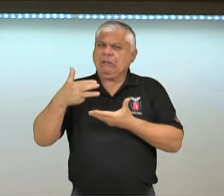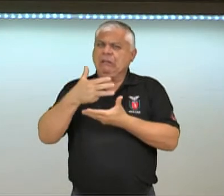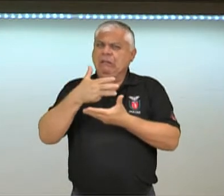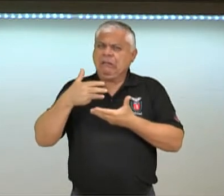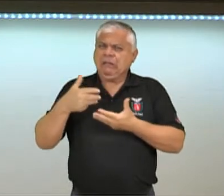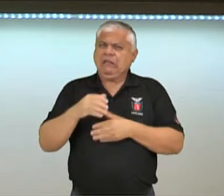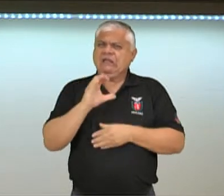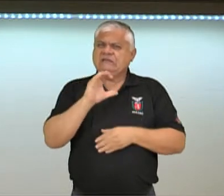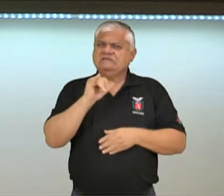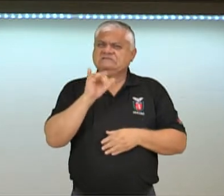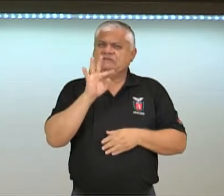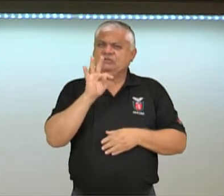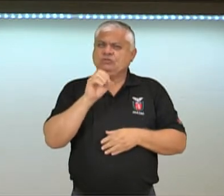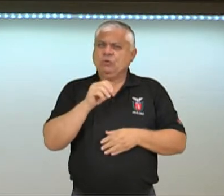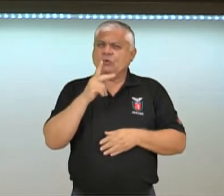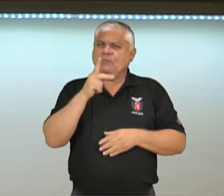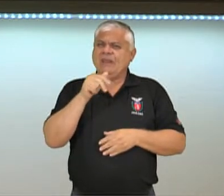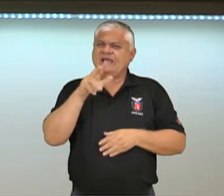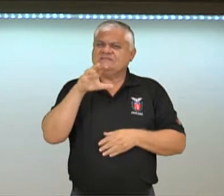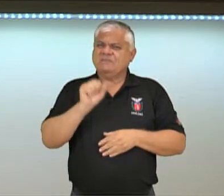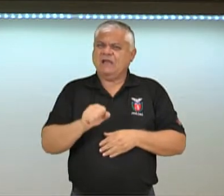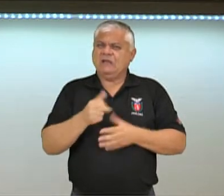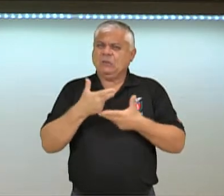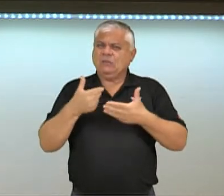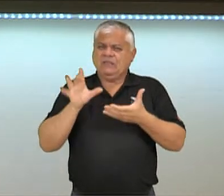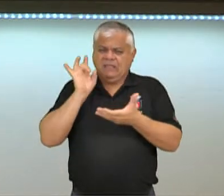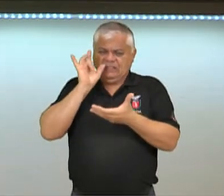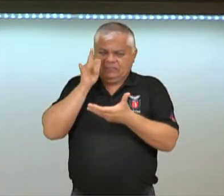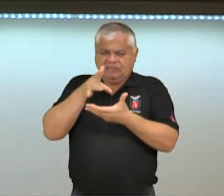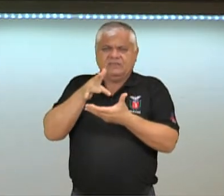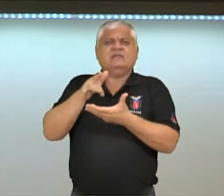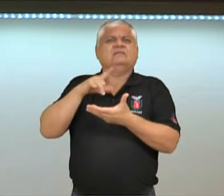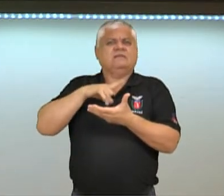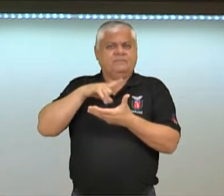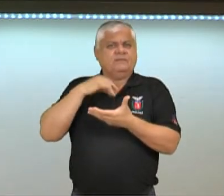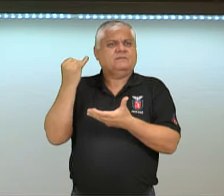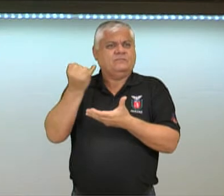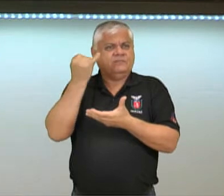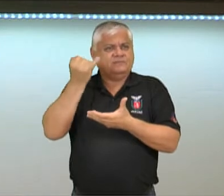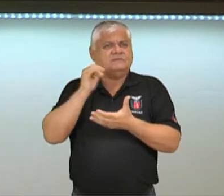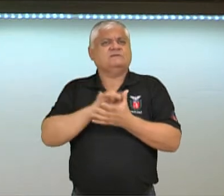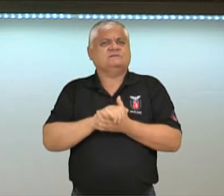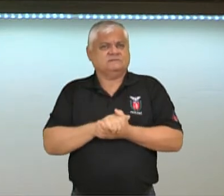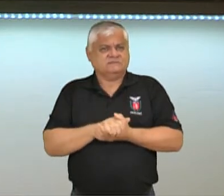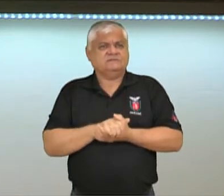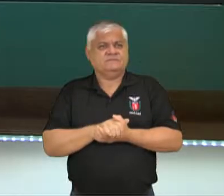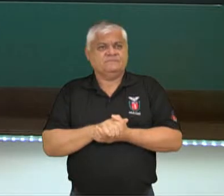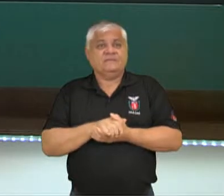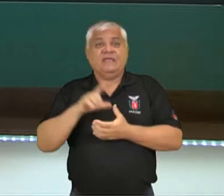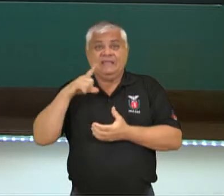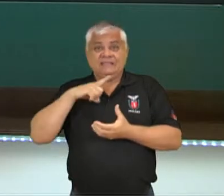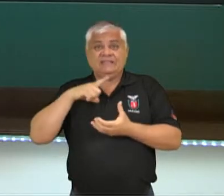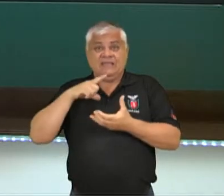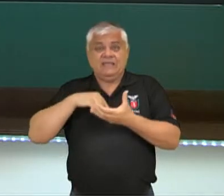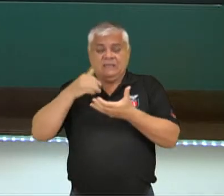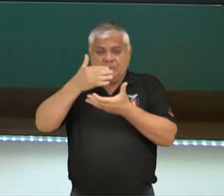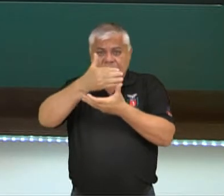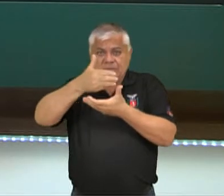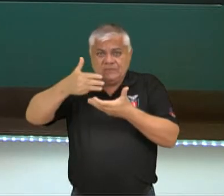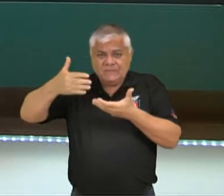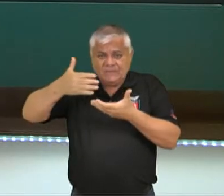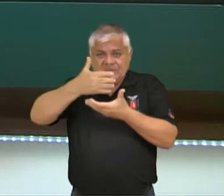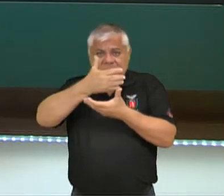citoplasma. Sim, muitas coisas importantes ocorrem no citoplasma também. Aqui é onde estão imersas, né,